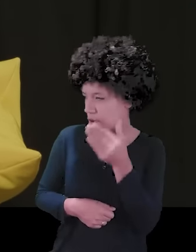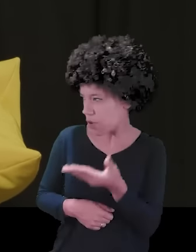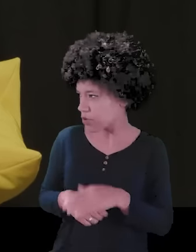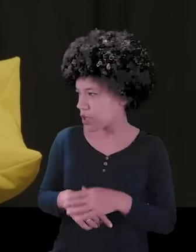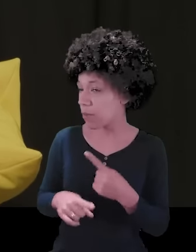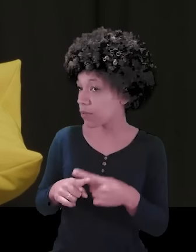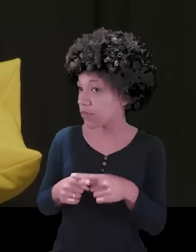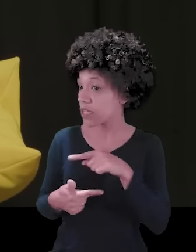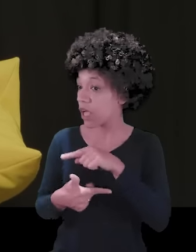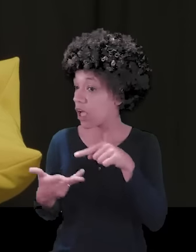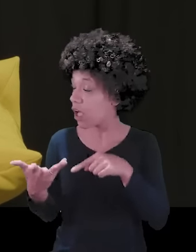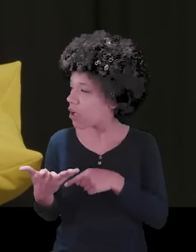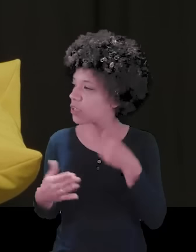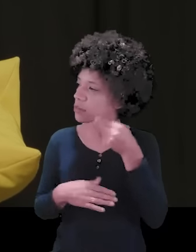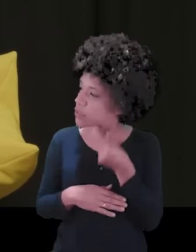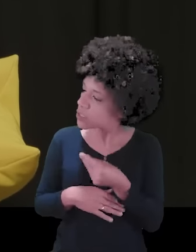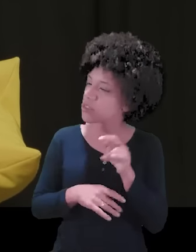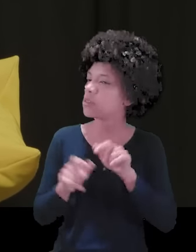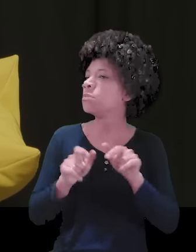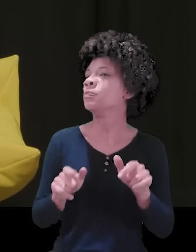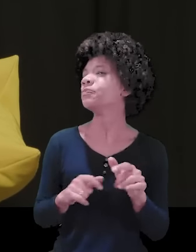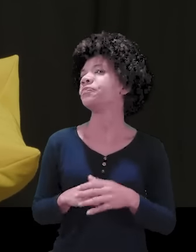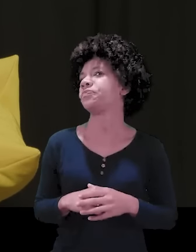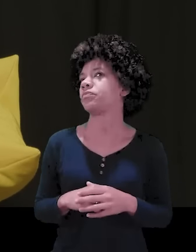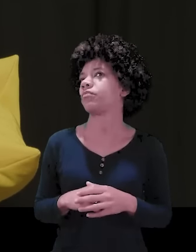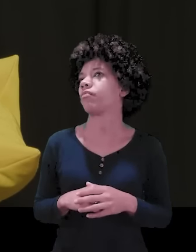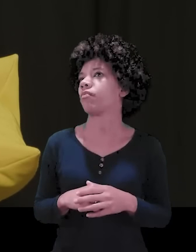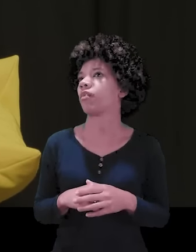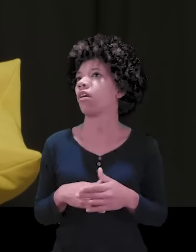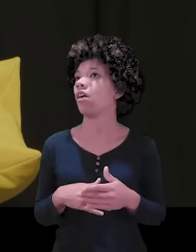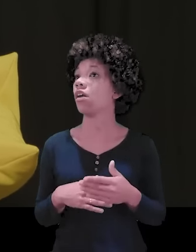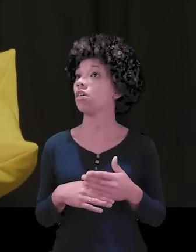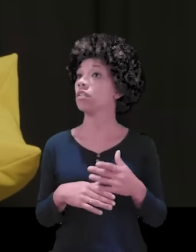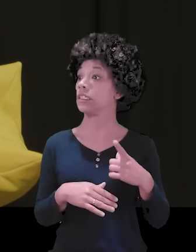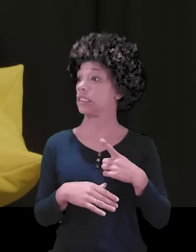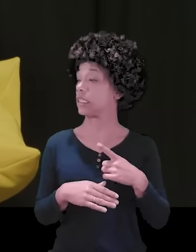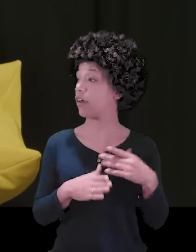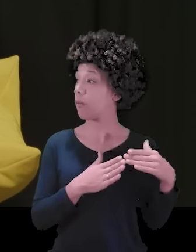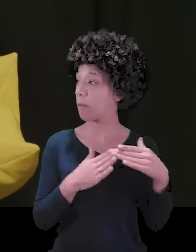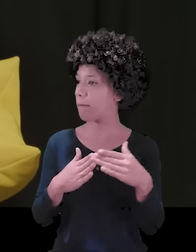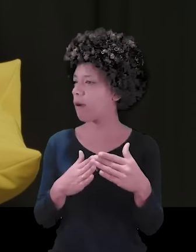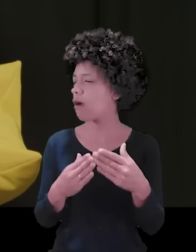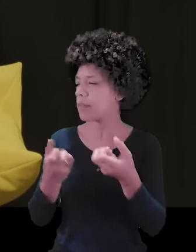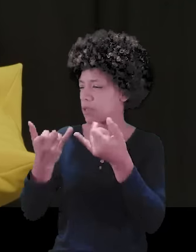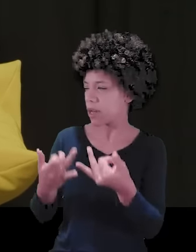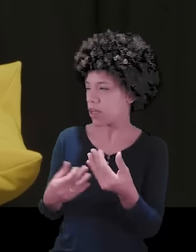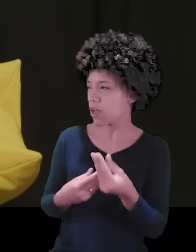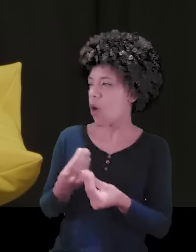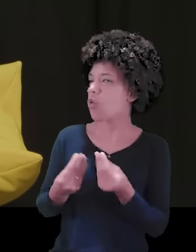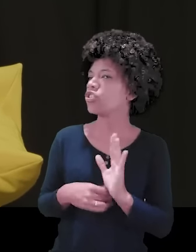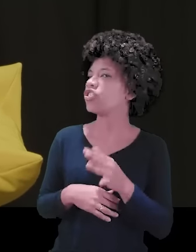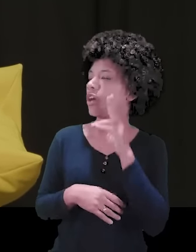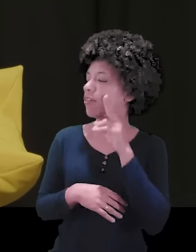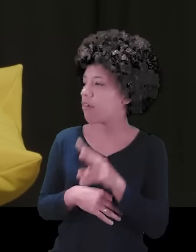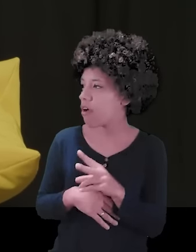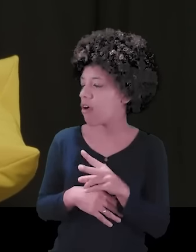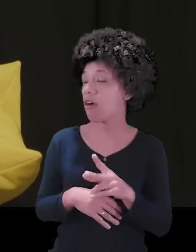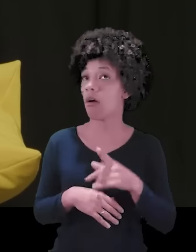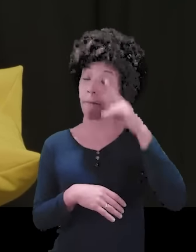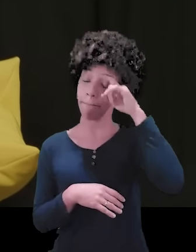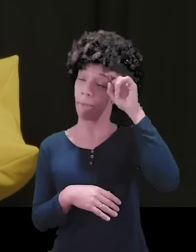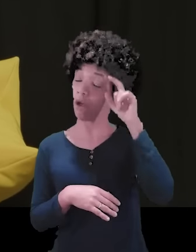curioso Você falou uns caso assim do tipo da pessoa a ficar no quarto onde me conta assim que você já viu assim que você